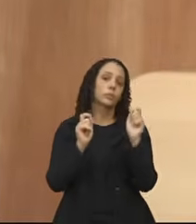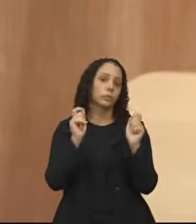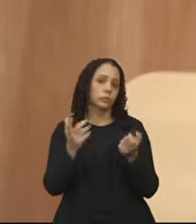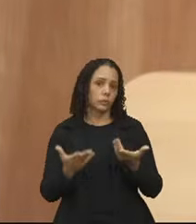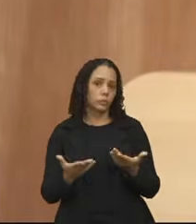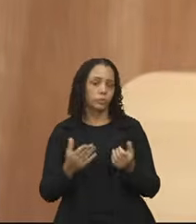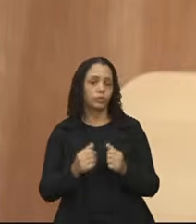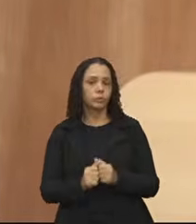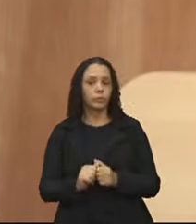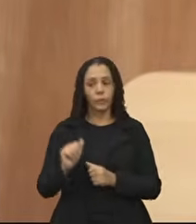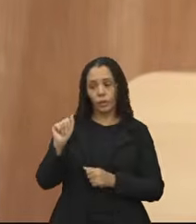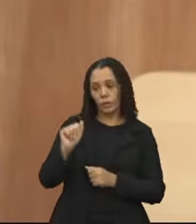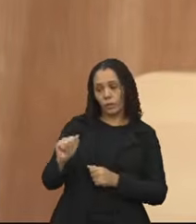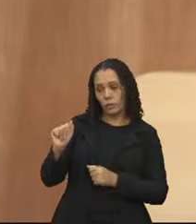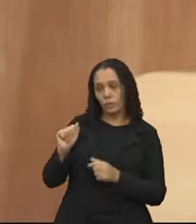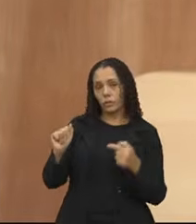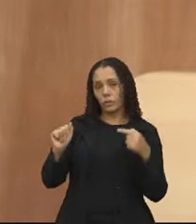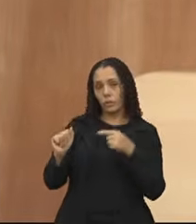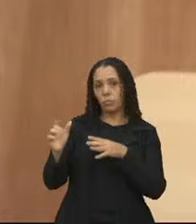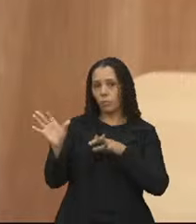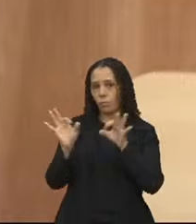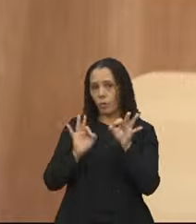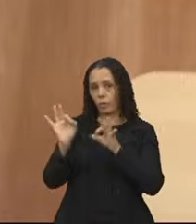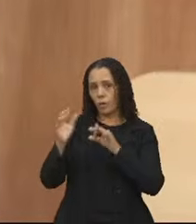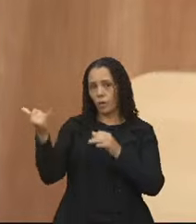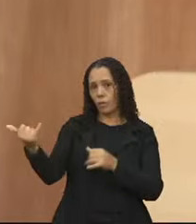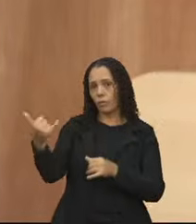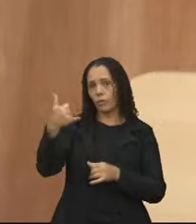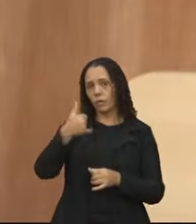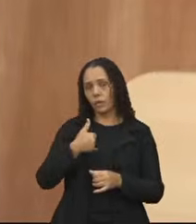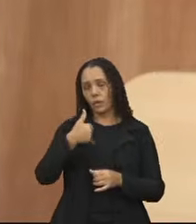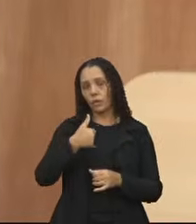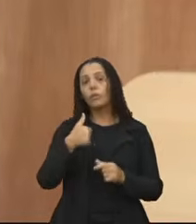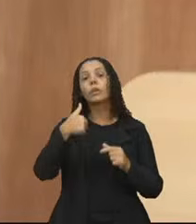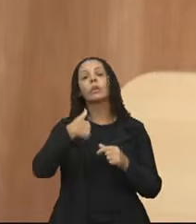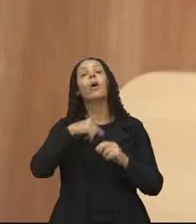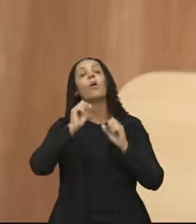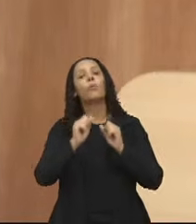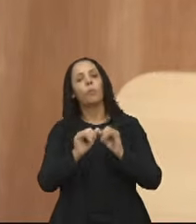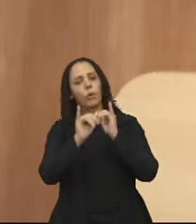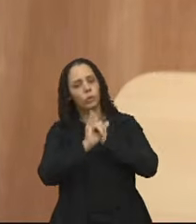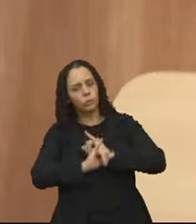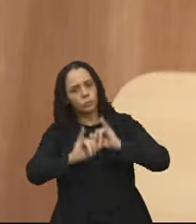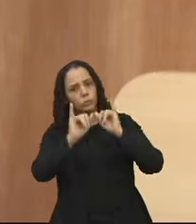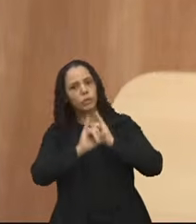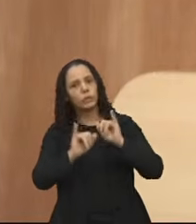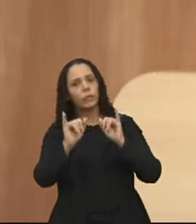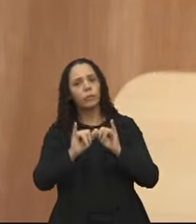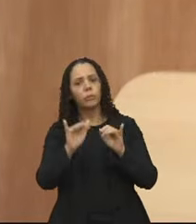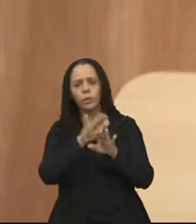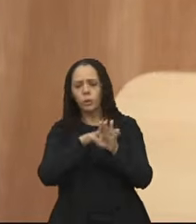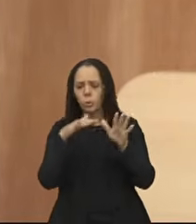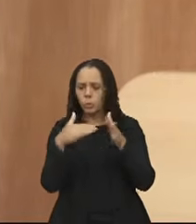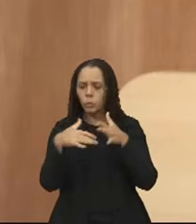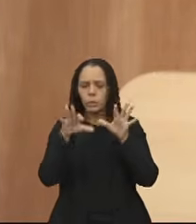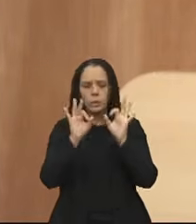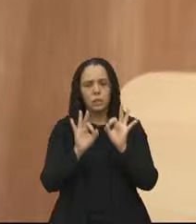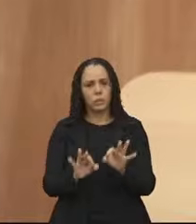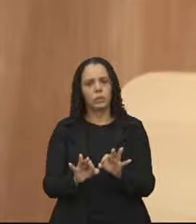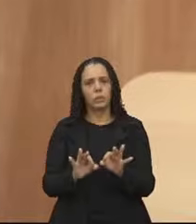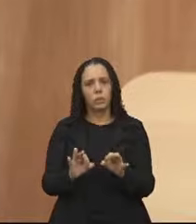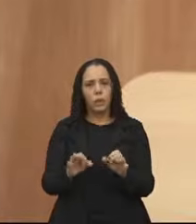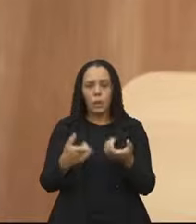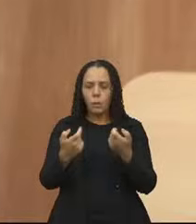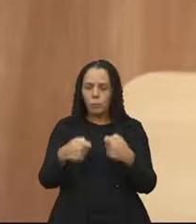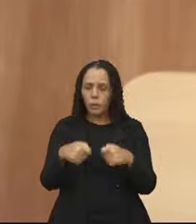esses assessores me prepararam e disseram: Amélia, pode ir convicta que tudo está no caminho certo. É necessário,